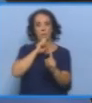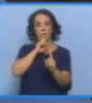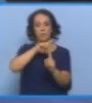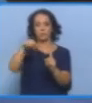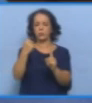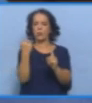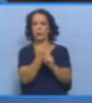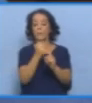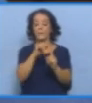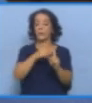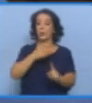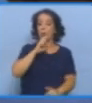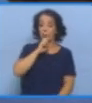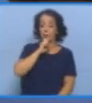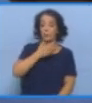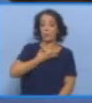bispo da Manuel,